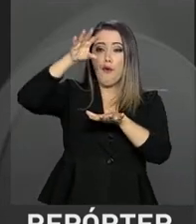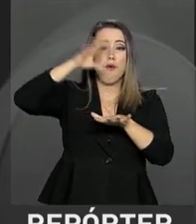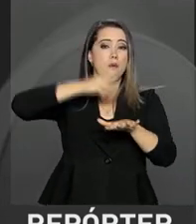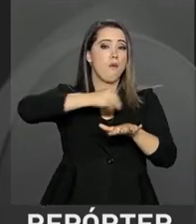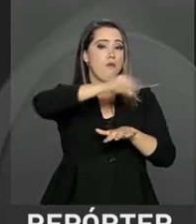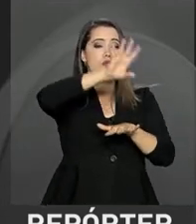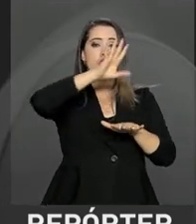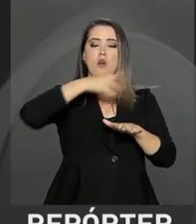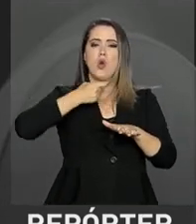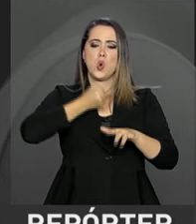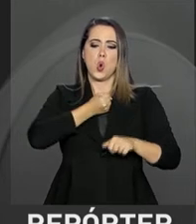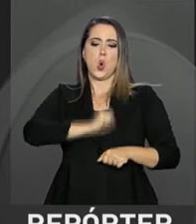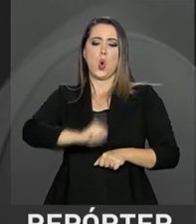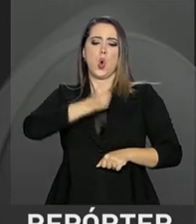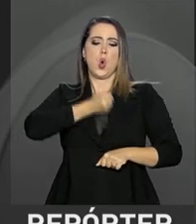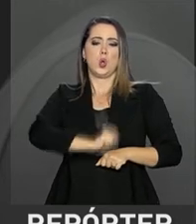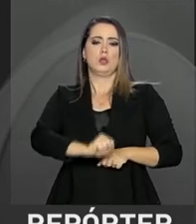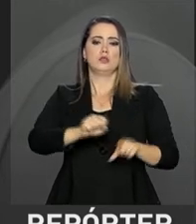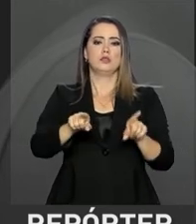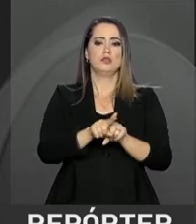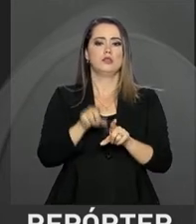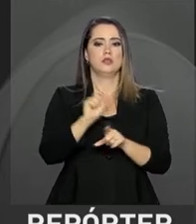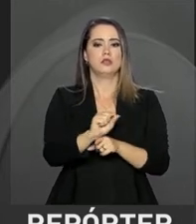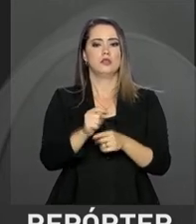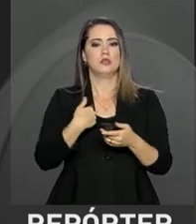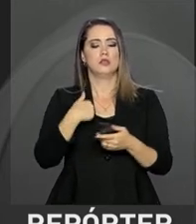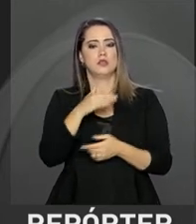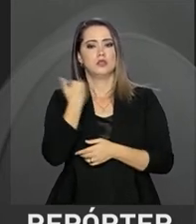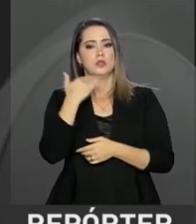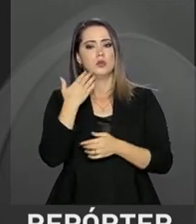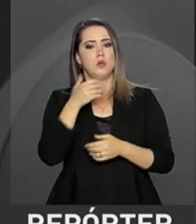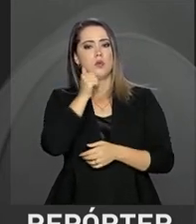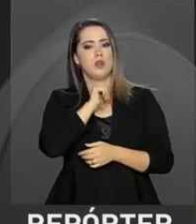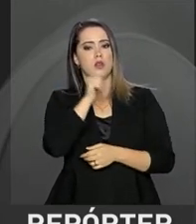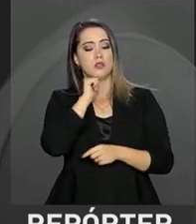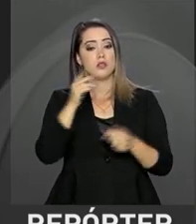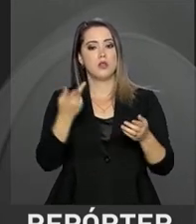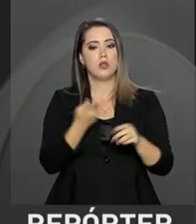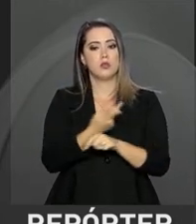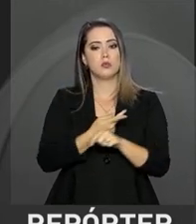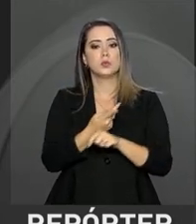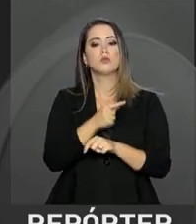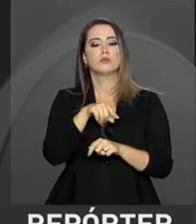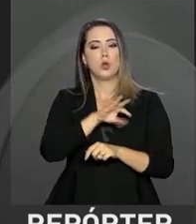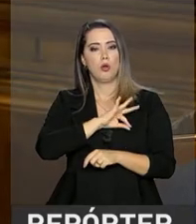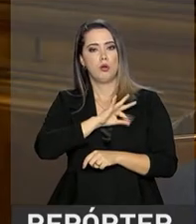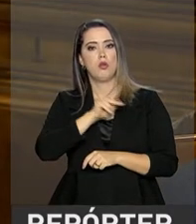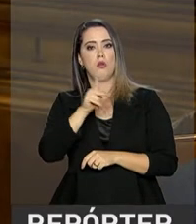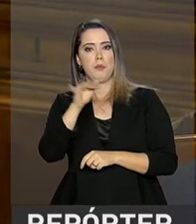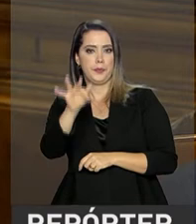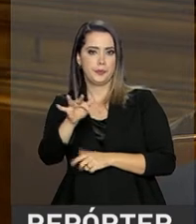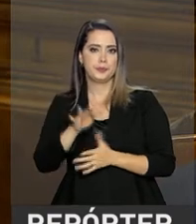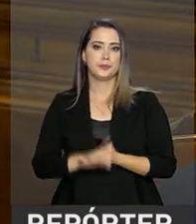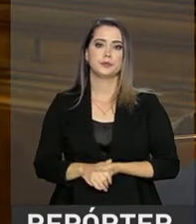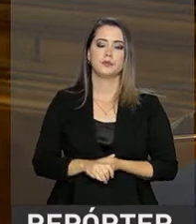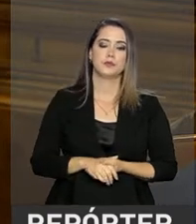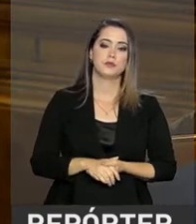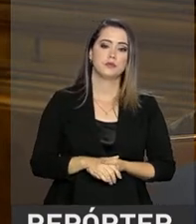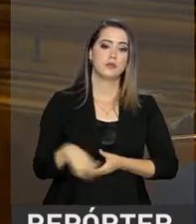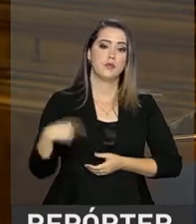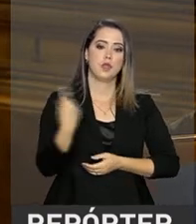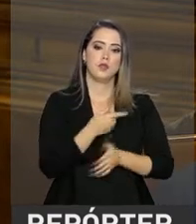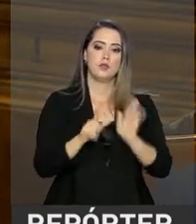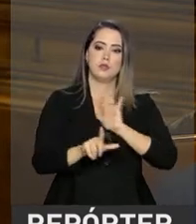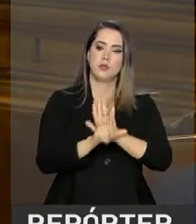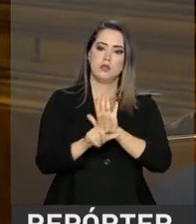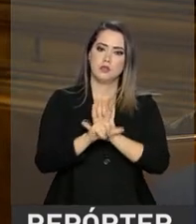conteúdo de ódio ou aversão às mulheres passa a ser crime investigado pela polícia federal apesar da nossa legislação seu